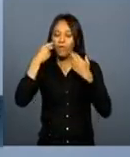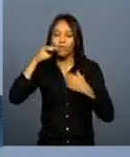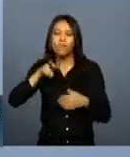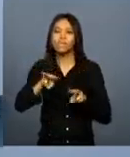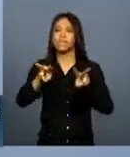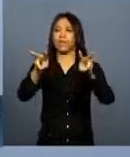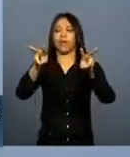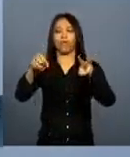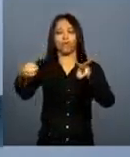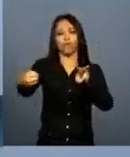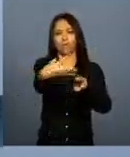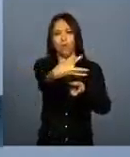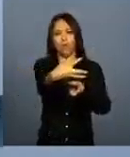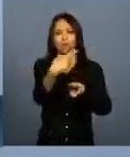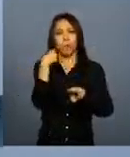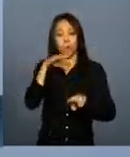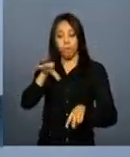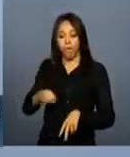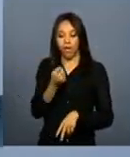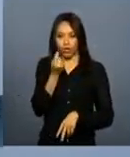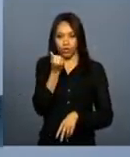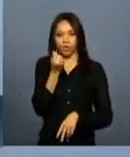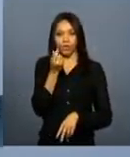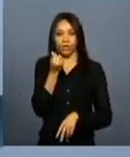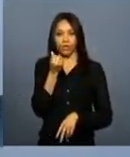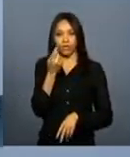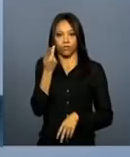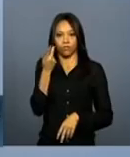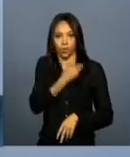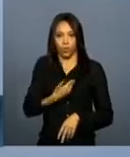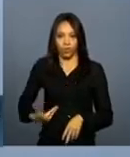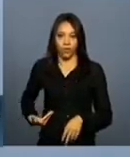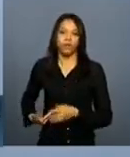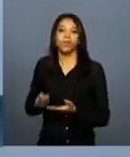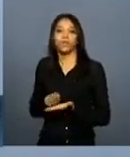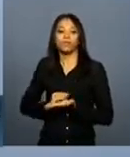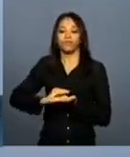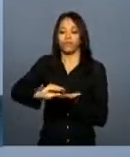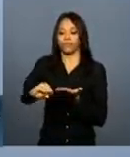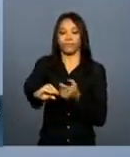vista de ter pegar dinheiro do orçamento e colocar para isso, porque isso não foi só...